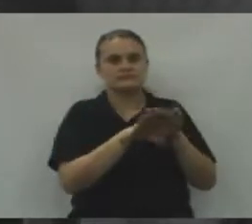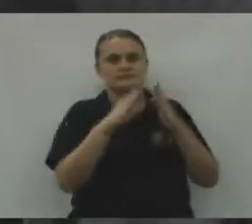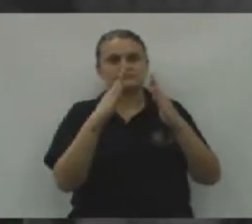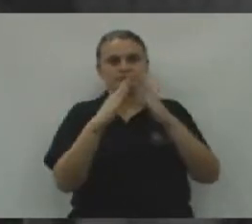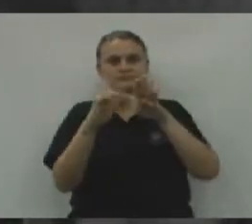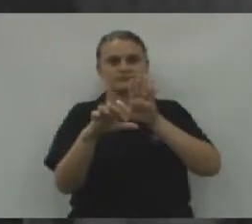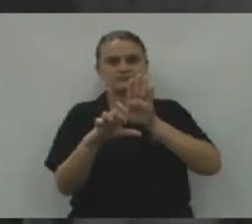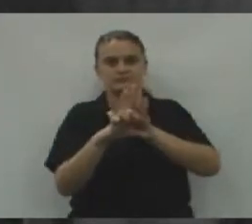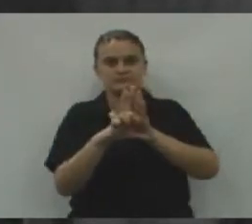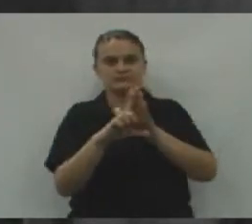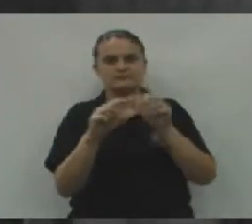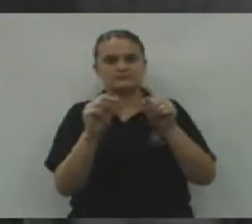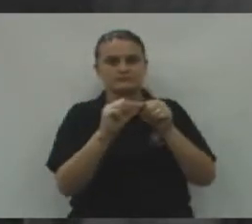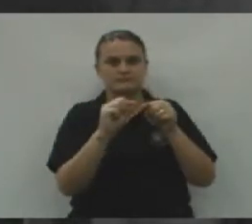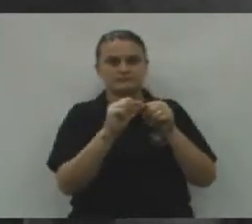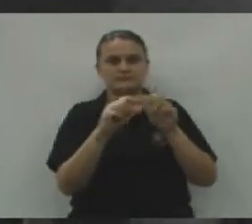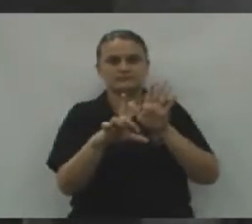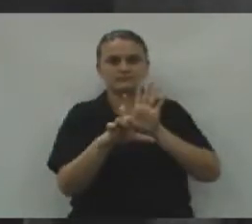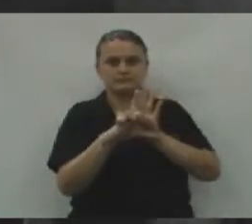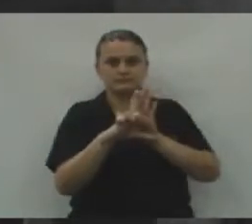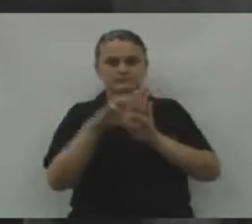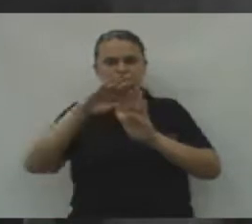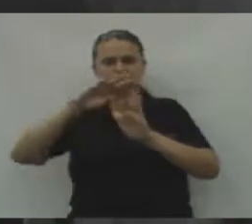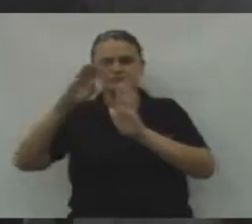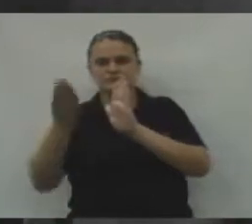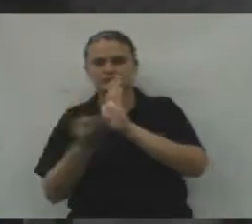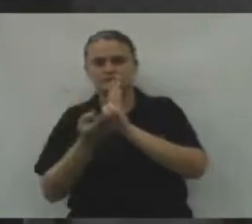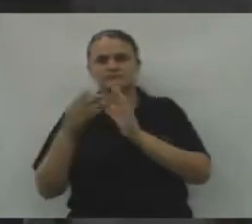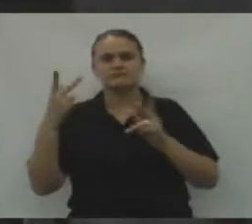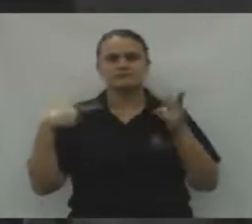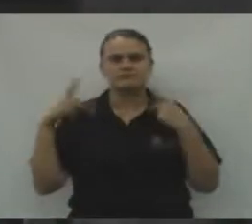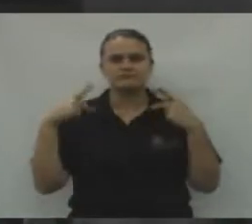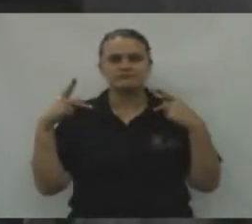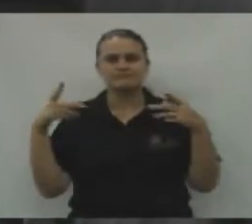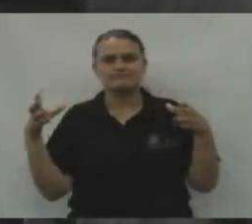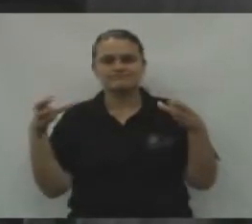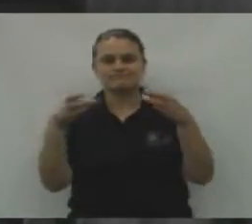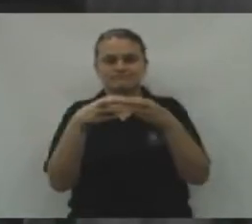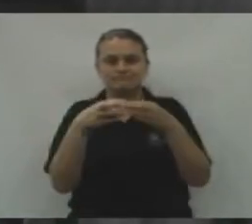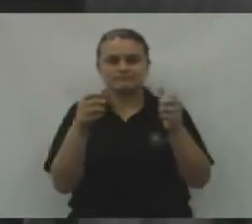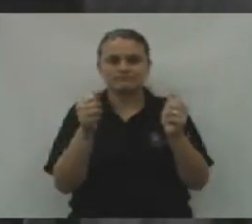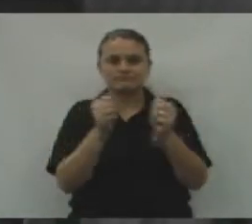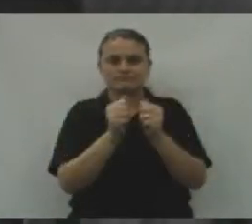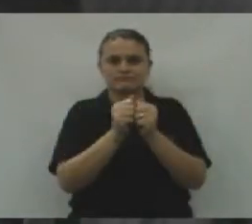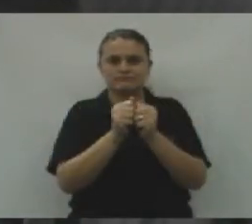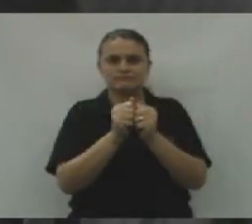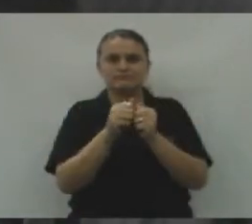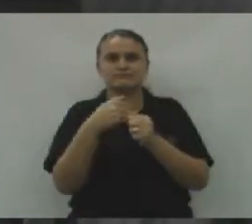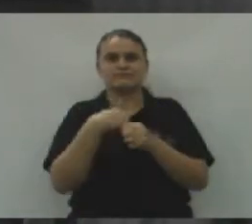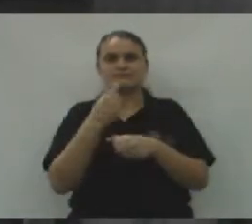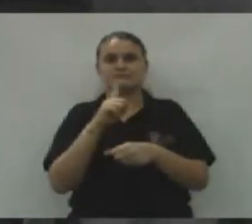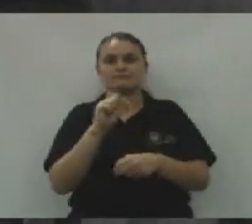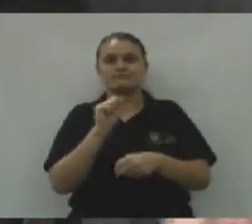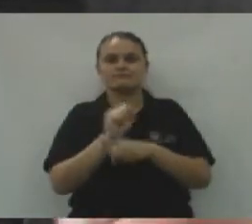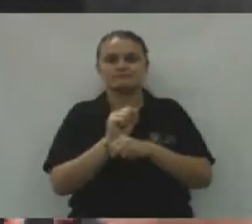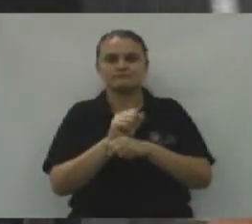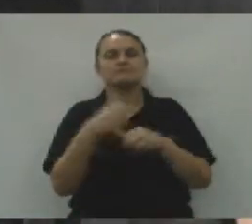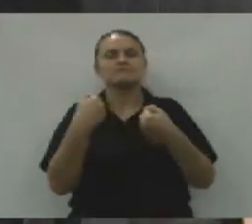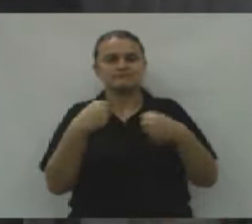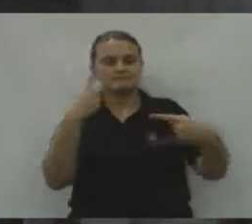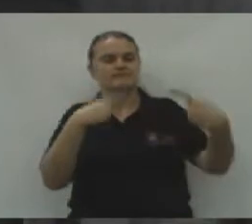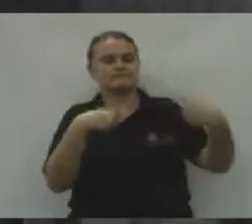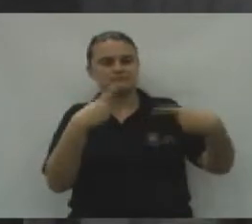casa onde se faz as leis e todos os partidos e ideias políticas estão representados, não esperava que fosse menos polêmico que